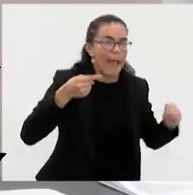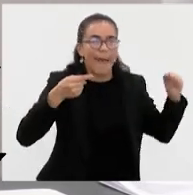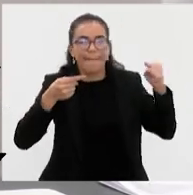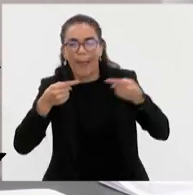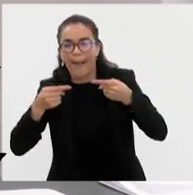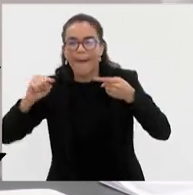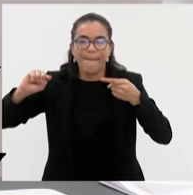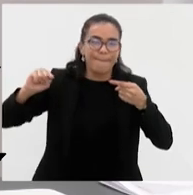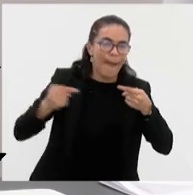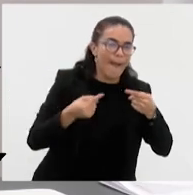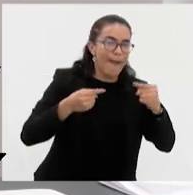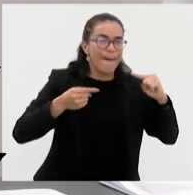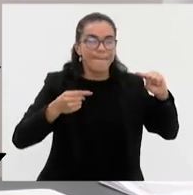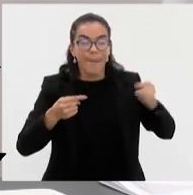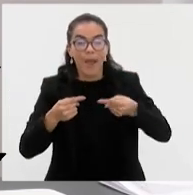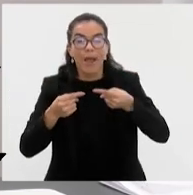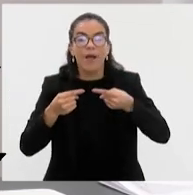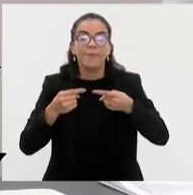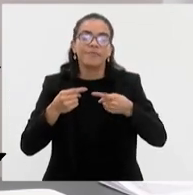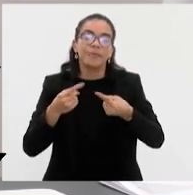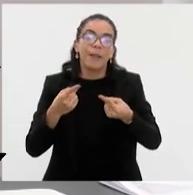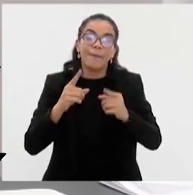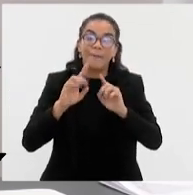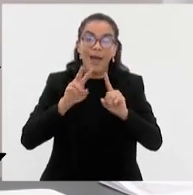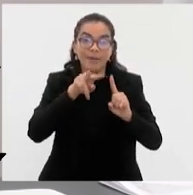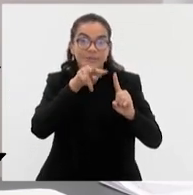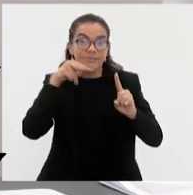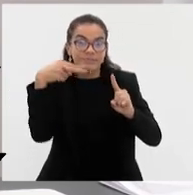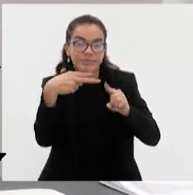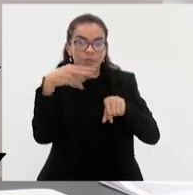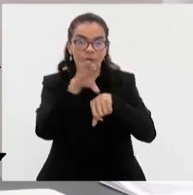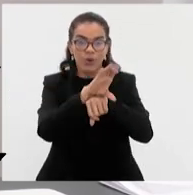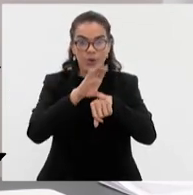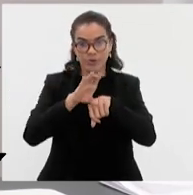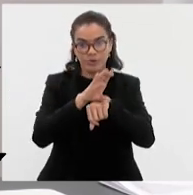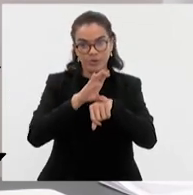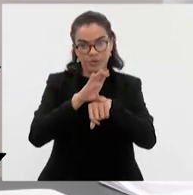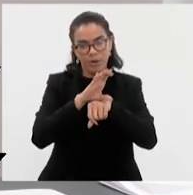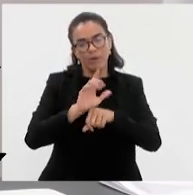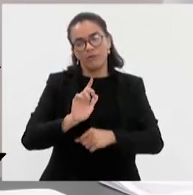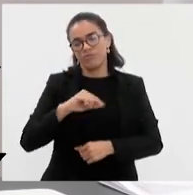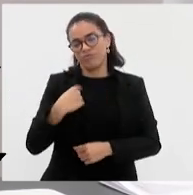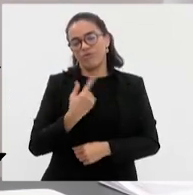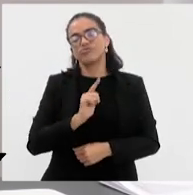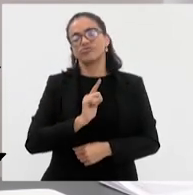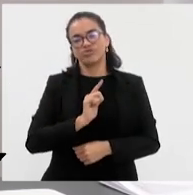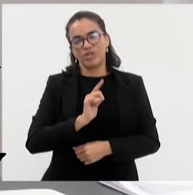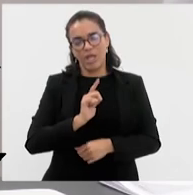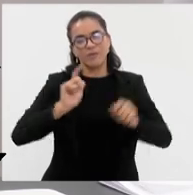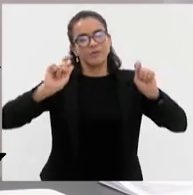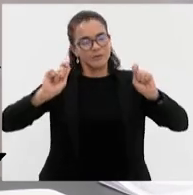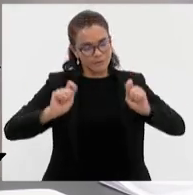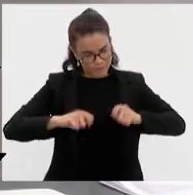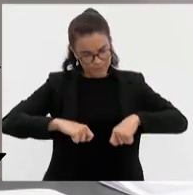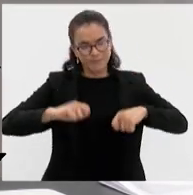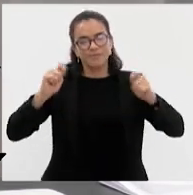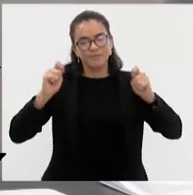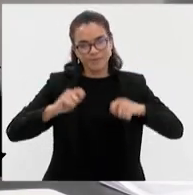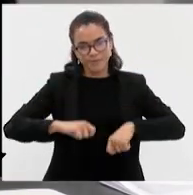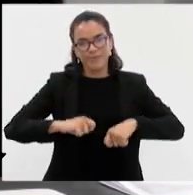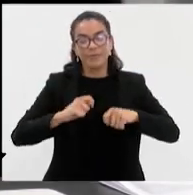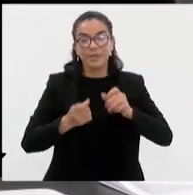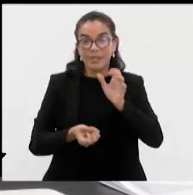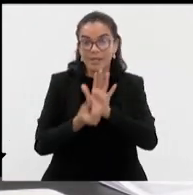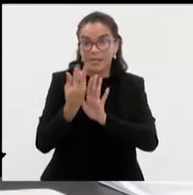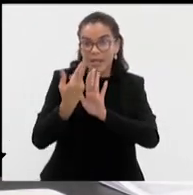Agora, sob o ponto de vista constitucional, nós, salvo melhor juízo, temos toda a possibilidade de